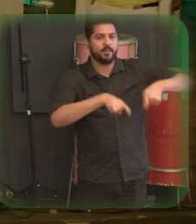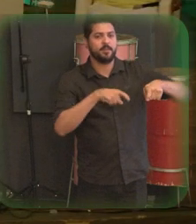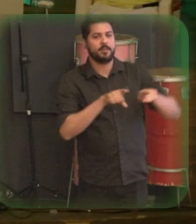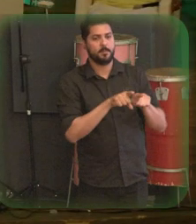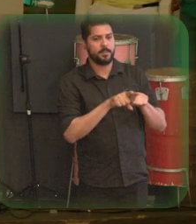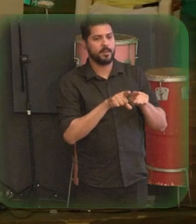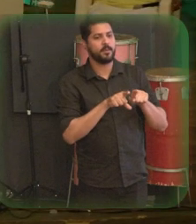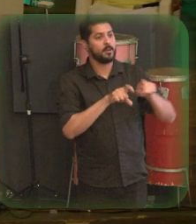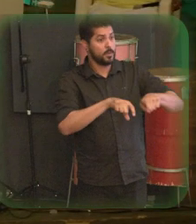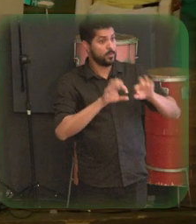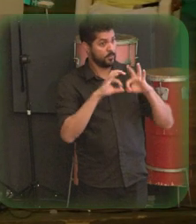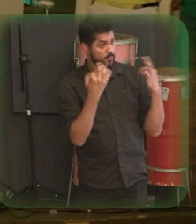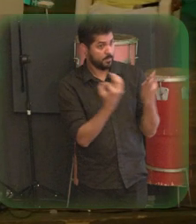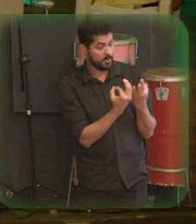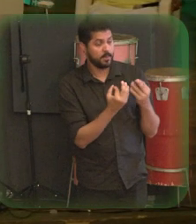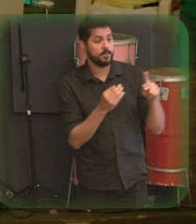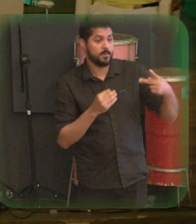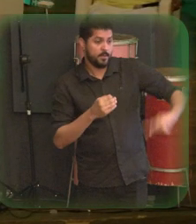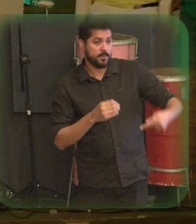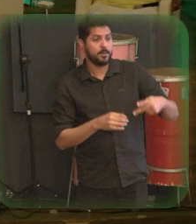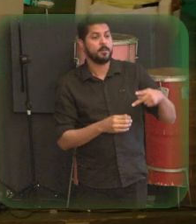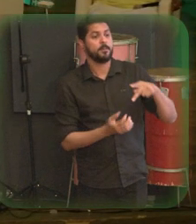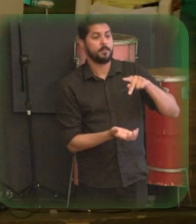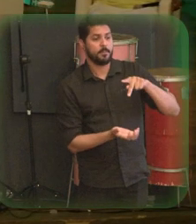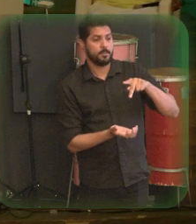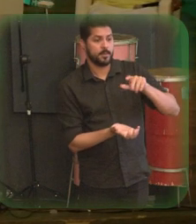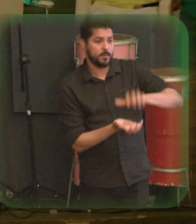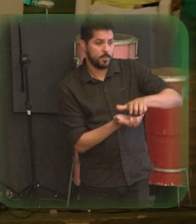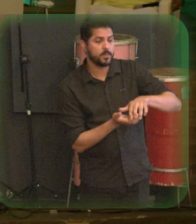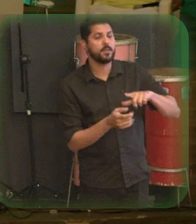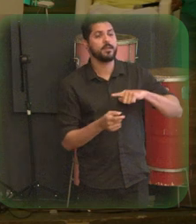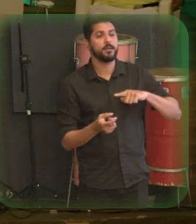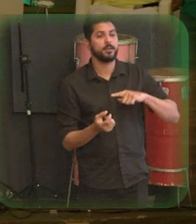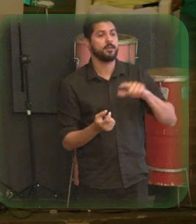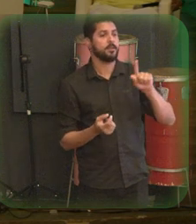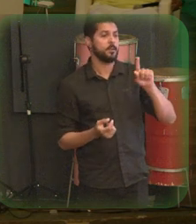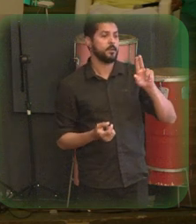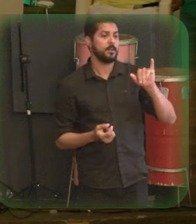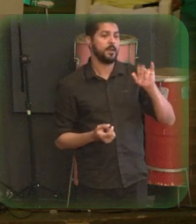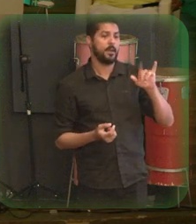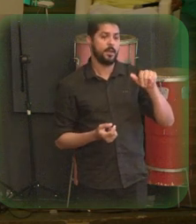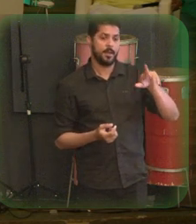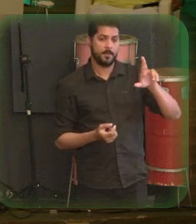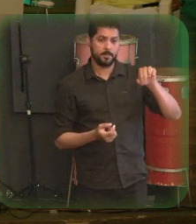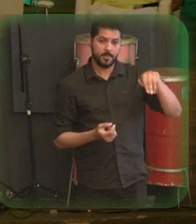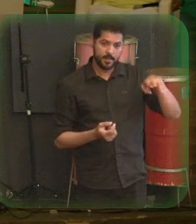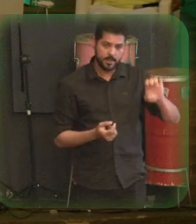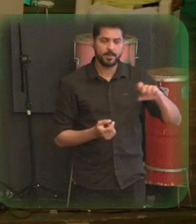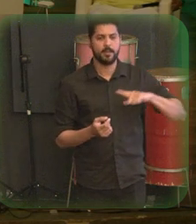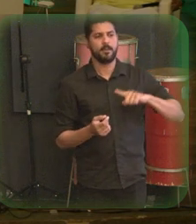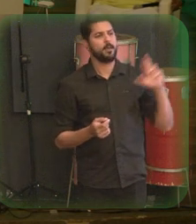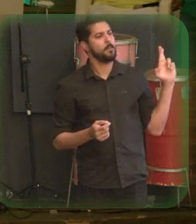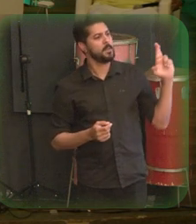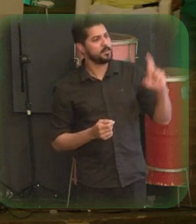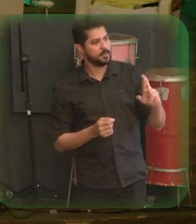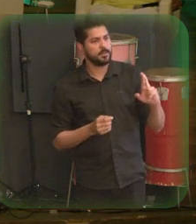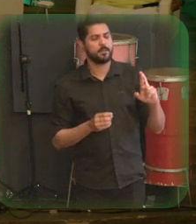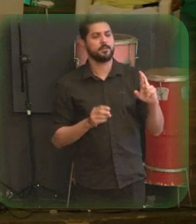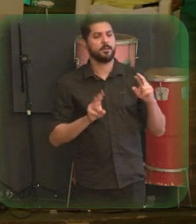Agricultores Familiares de Pernambuco, a FETAP, temos o Guilherme, da representação indígena Xucuru de